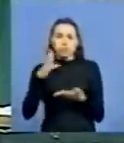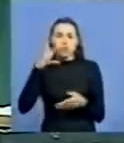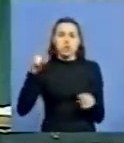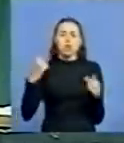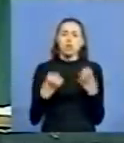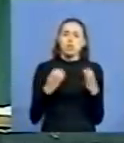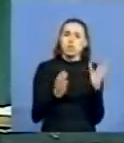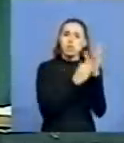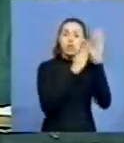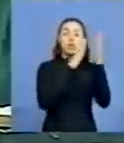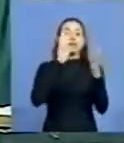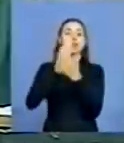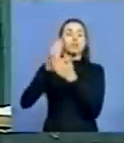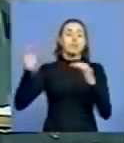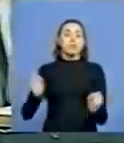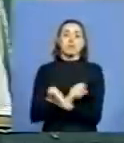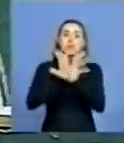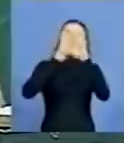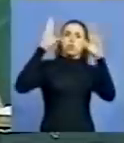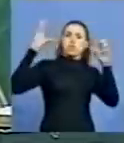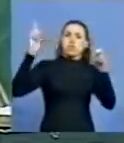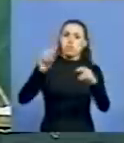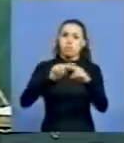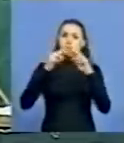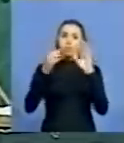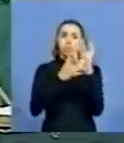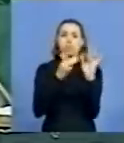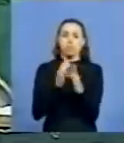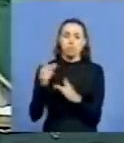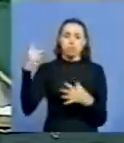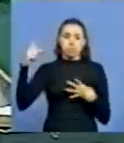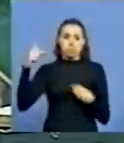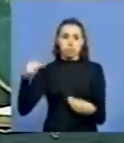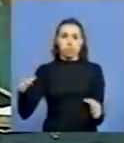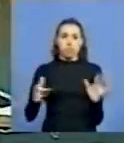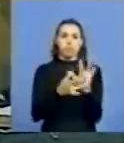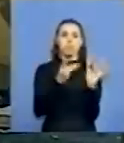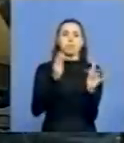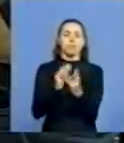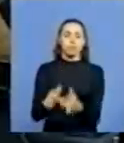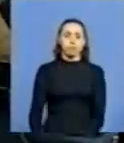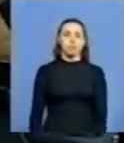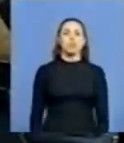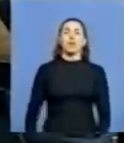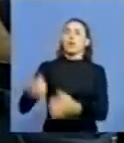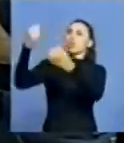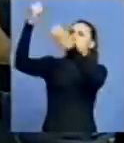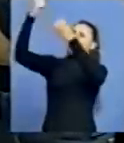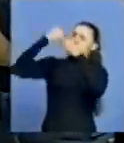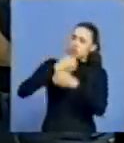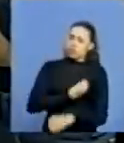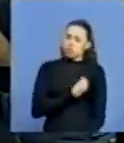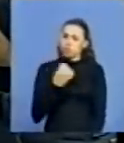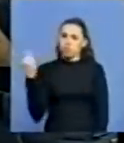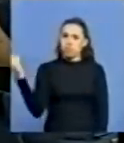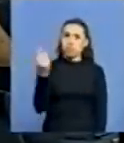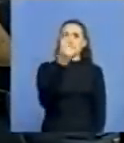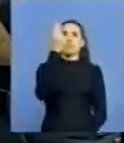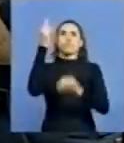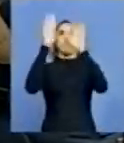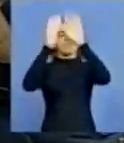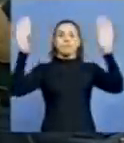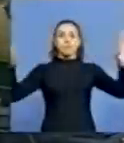vos louvarmos e glorificarmos por Jesus Cristo, vosso Filho. Concedei-nos o convívio dos